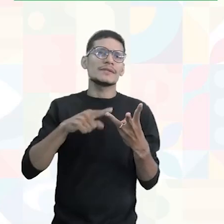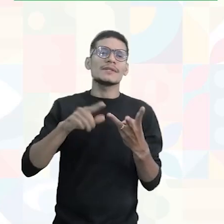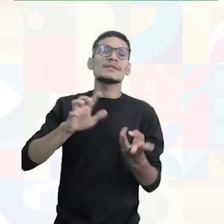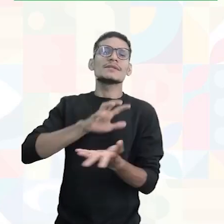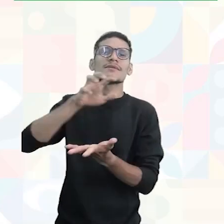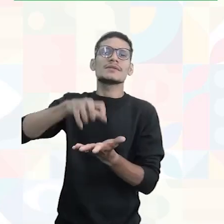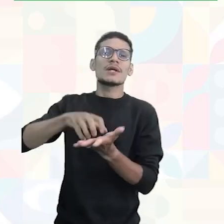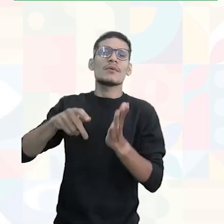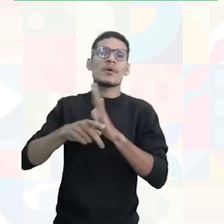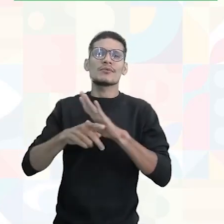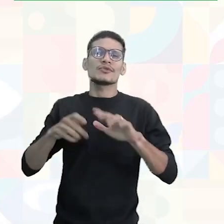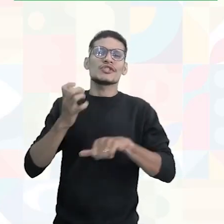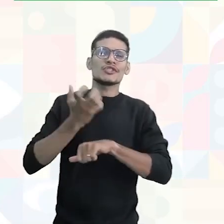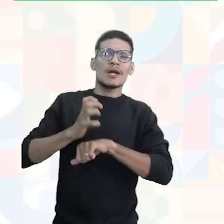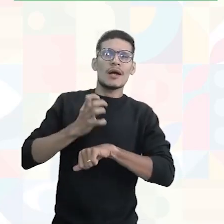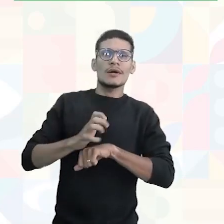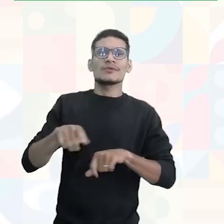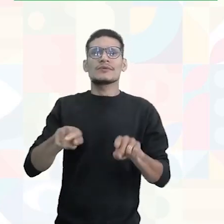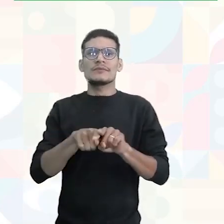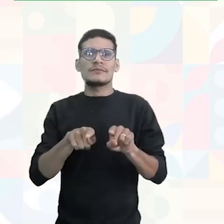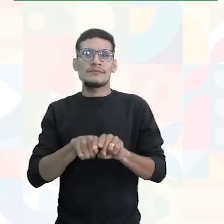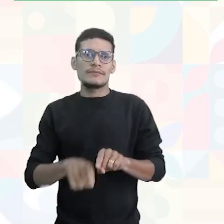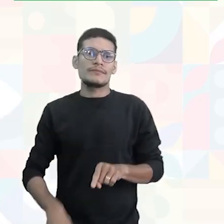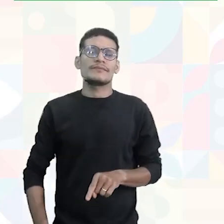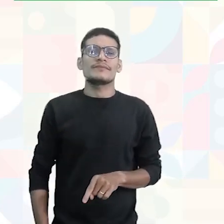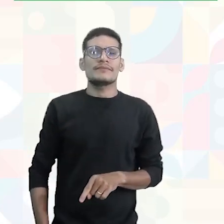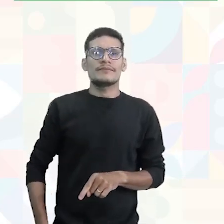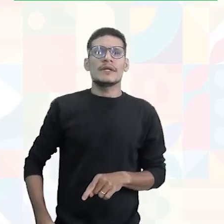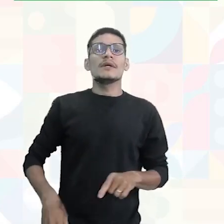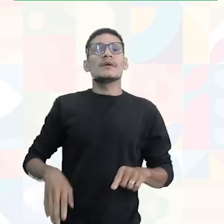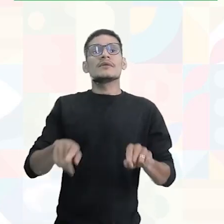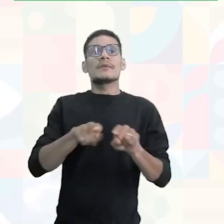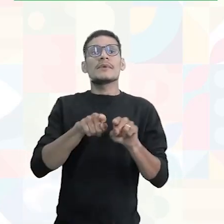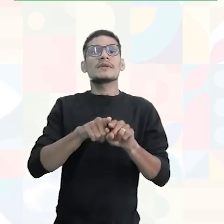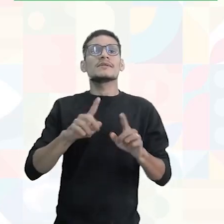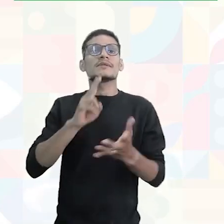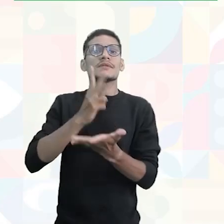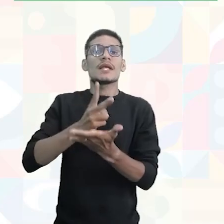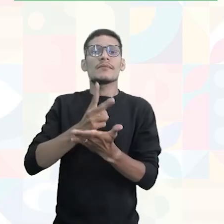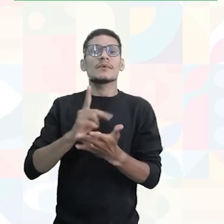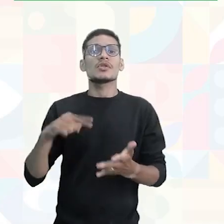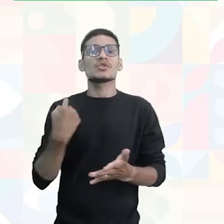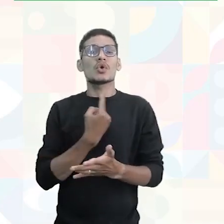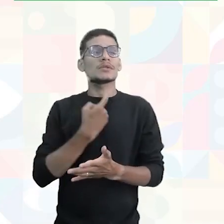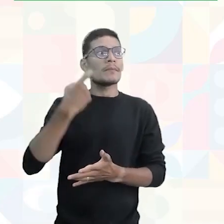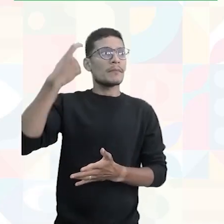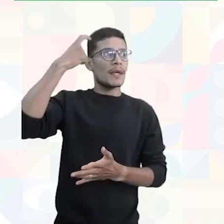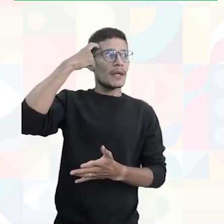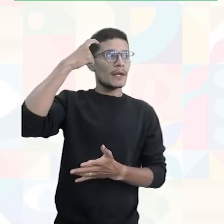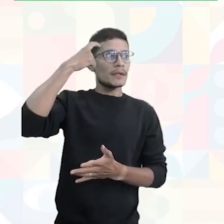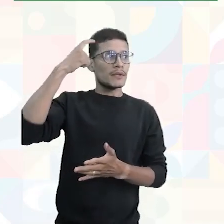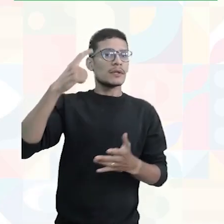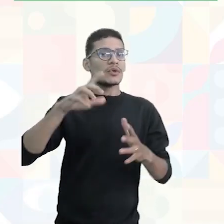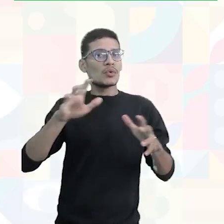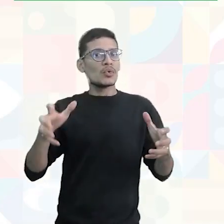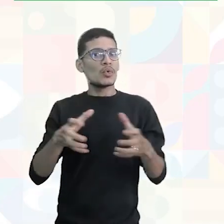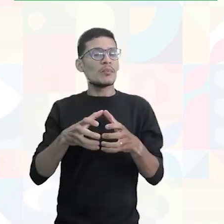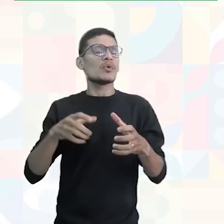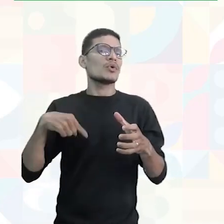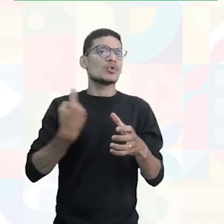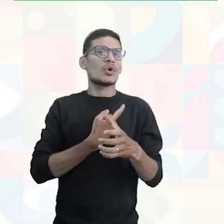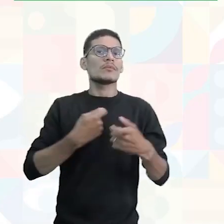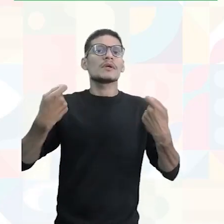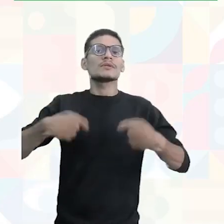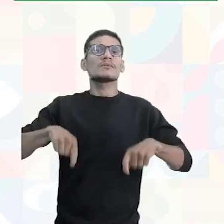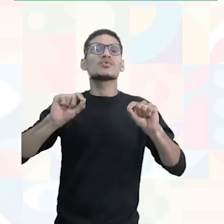centrais de estágio, fornecedores. E aí, todas as vezes que a gente pensa nesses públicos, a gente precisa